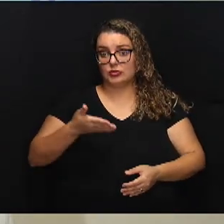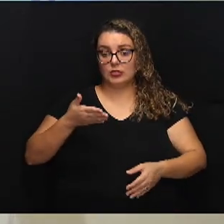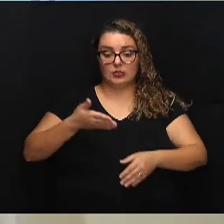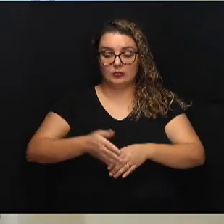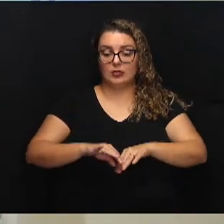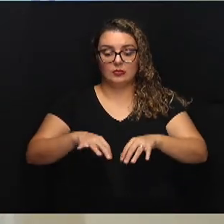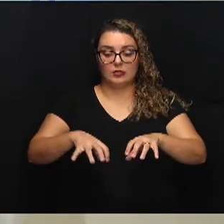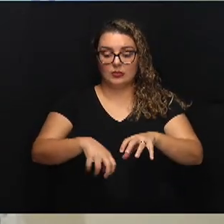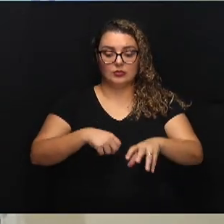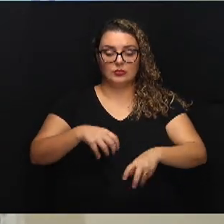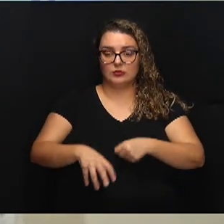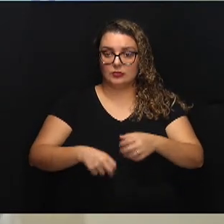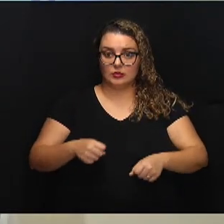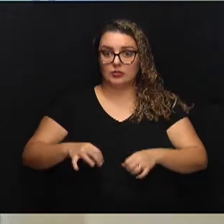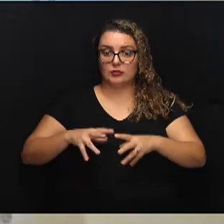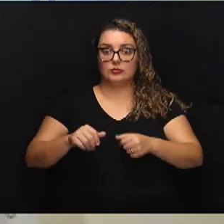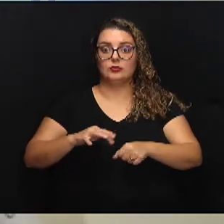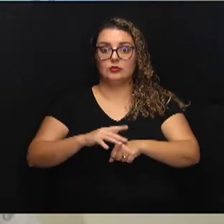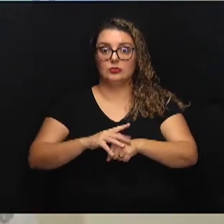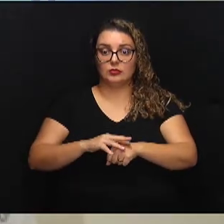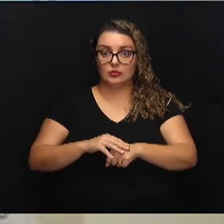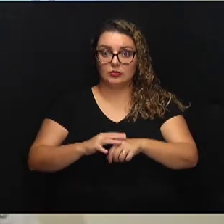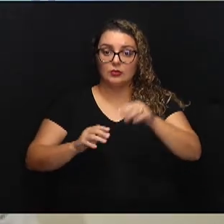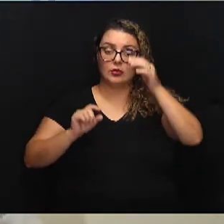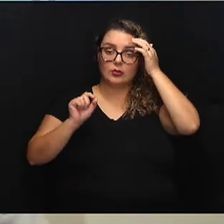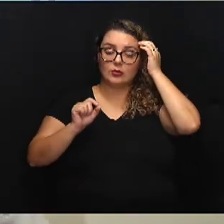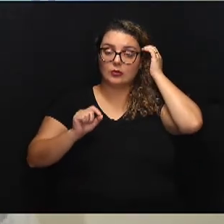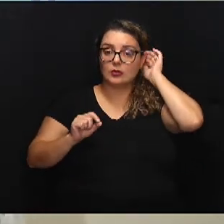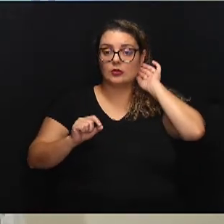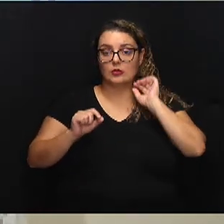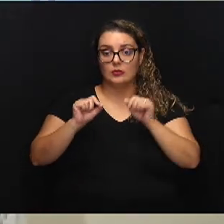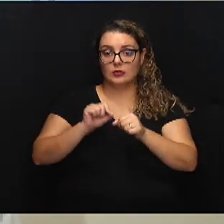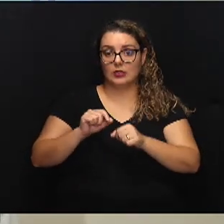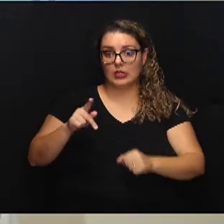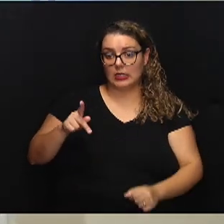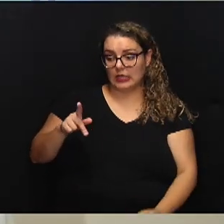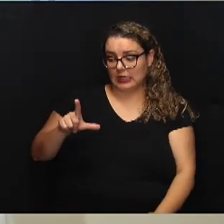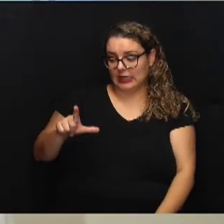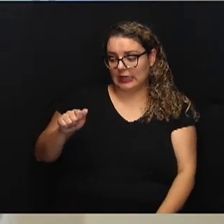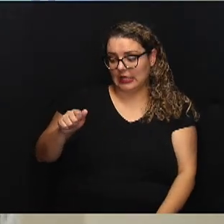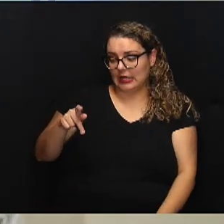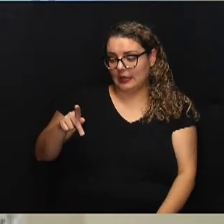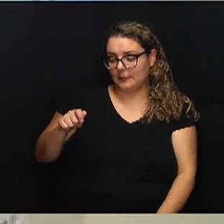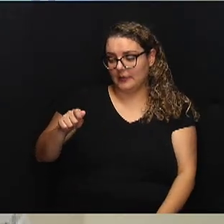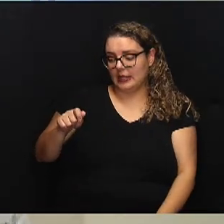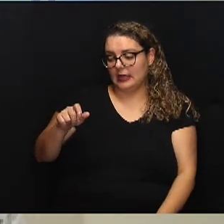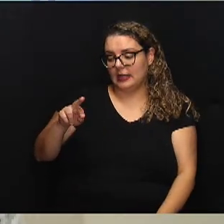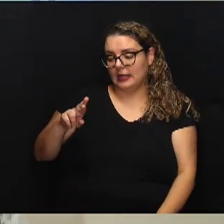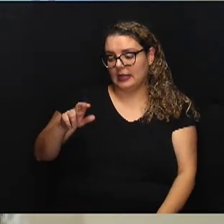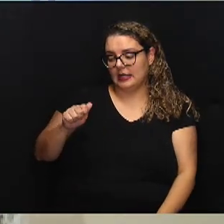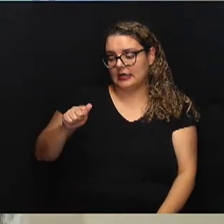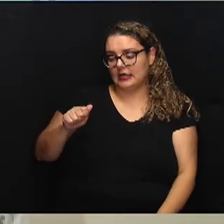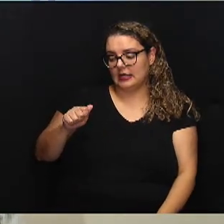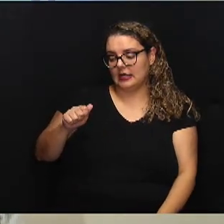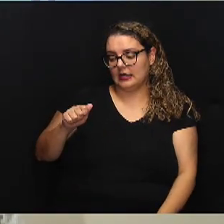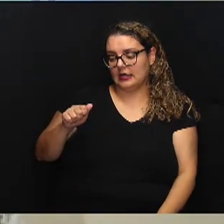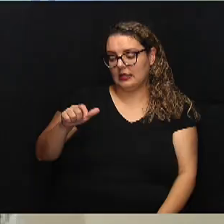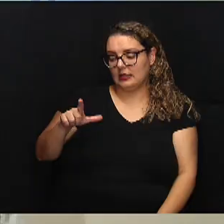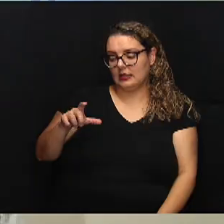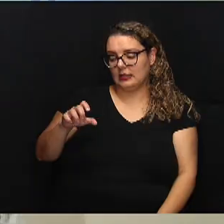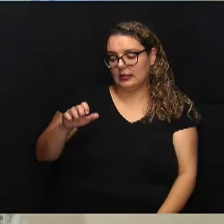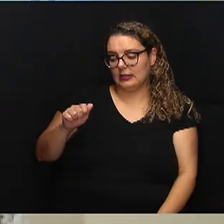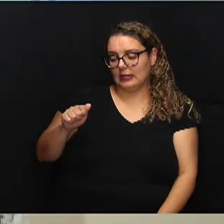e retirar toda a doença, o que a gente faz é uma laparoscopia, né, que é colocar uma câmera,